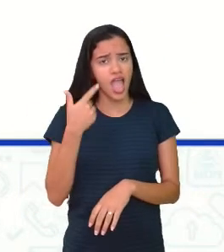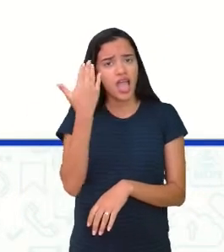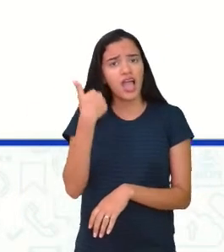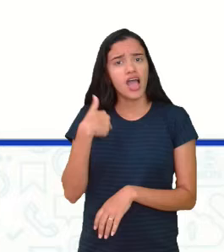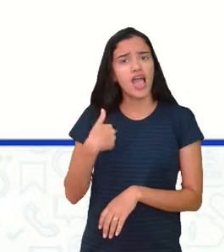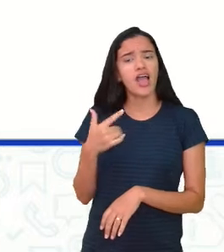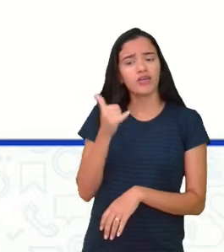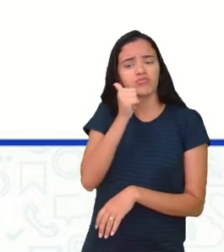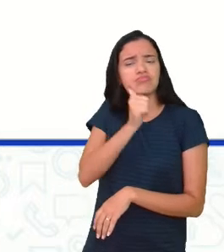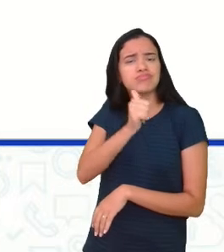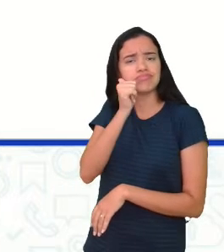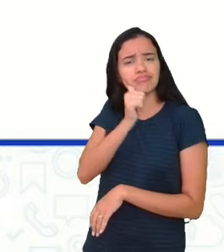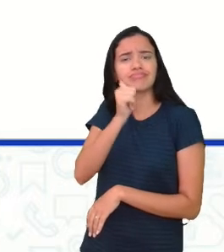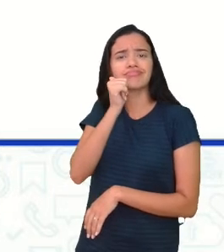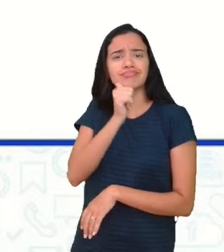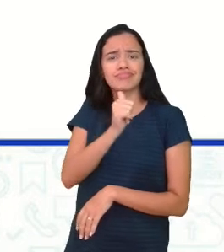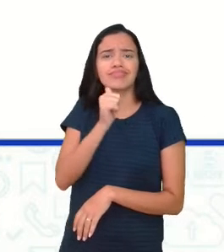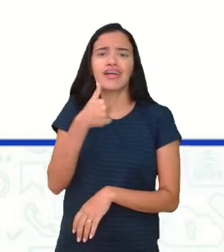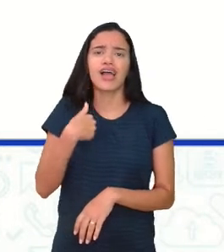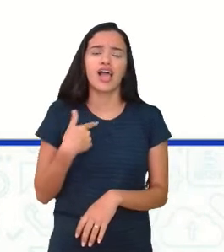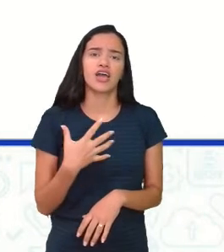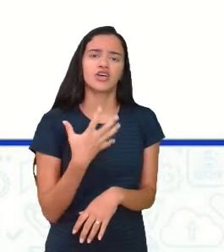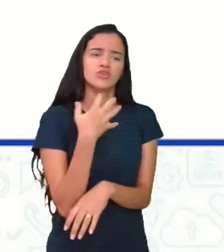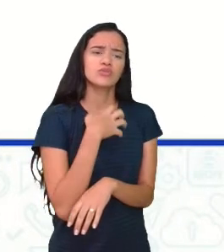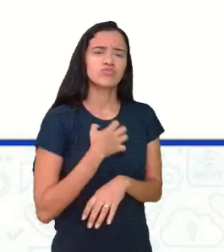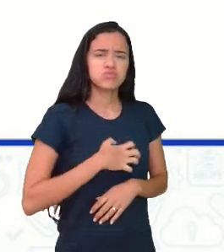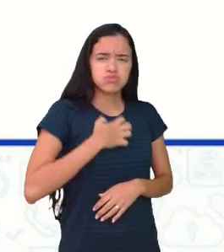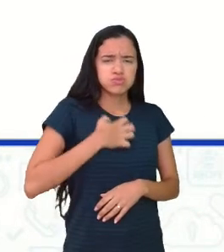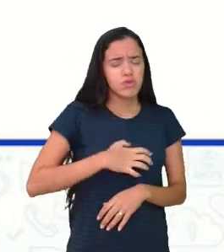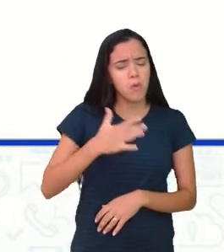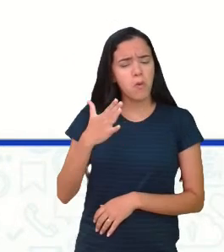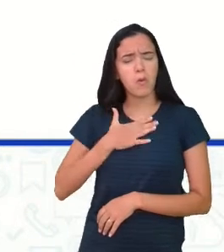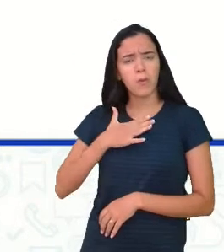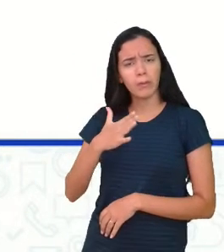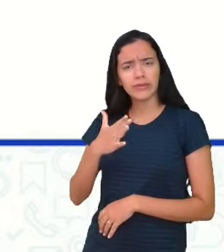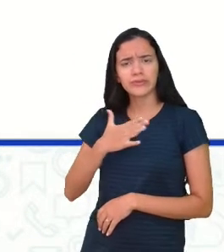que ela ainda está muito zangada comigo?